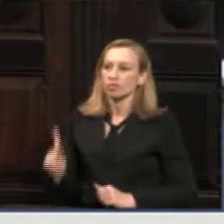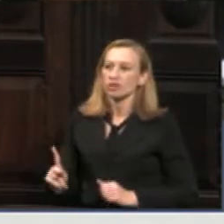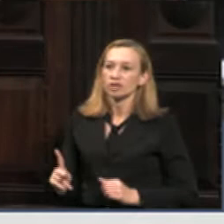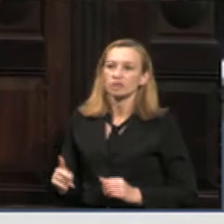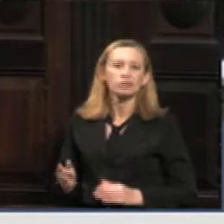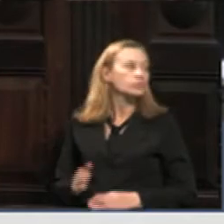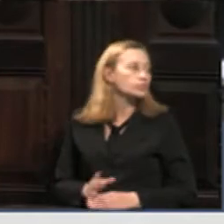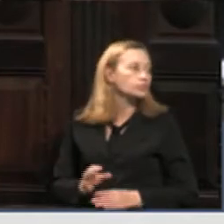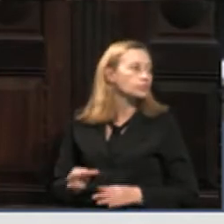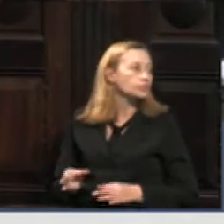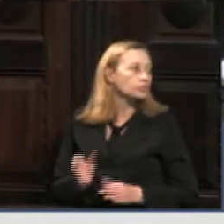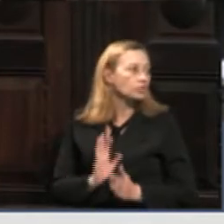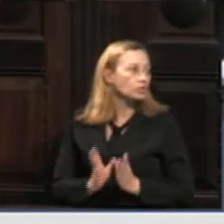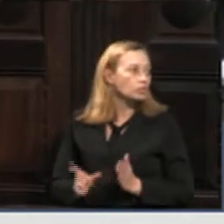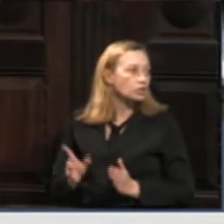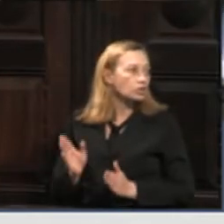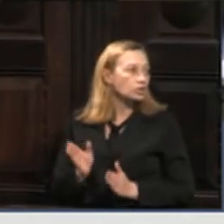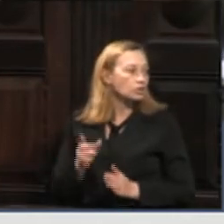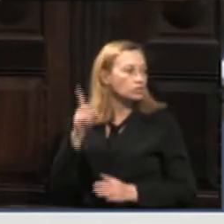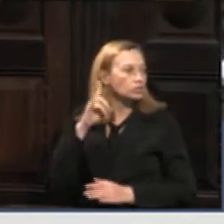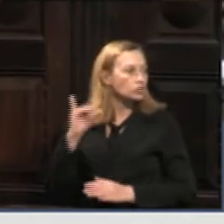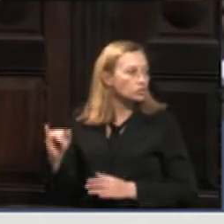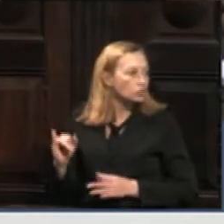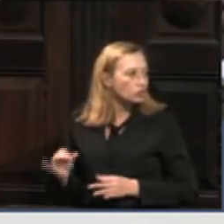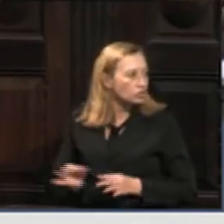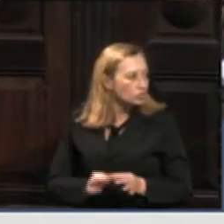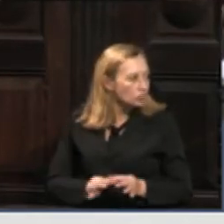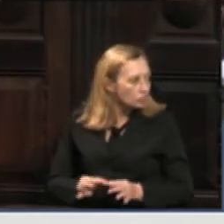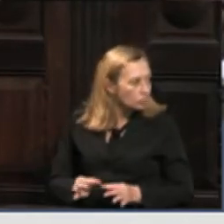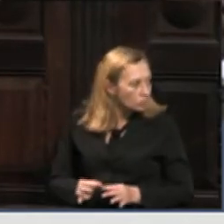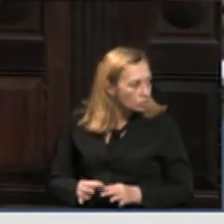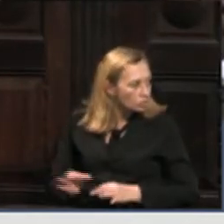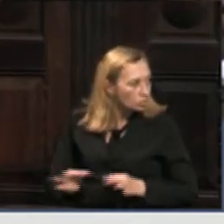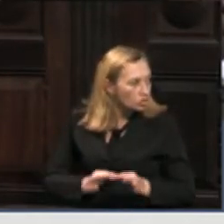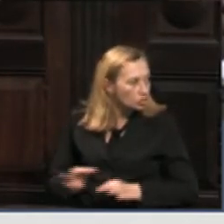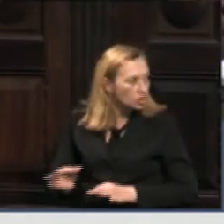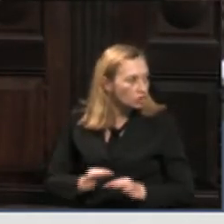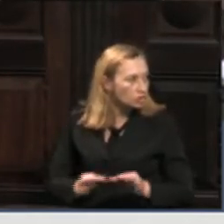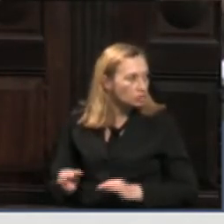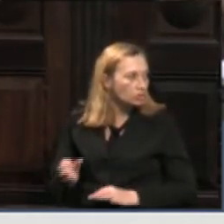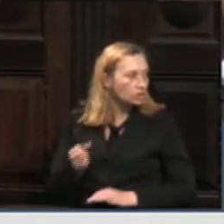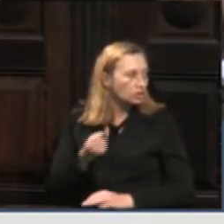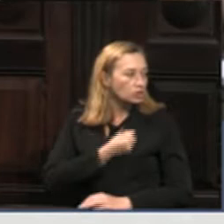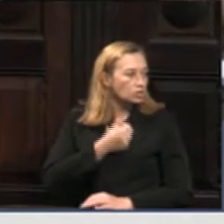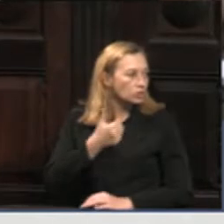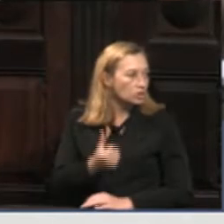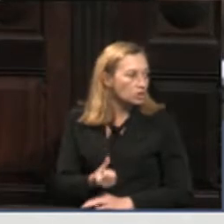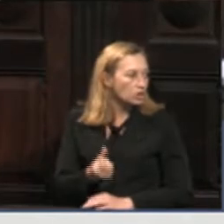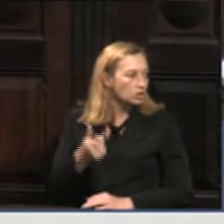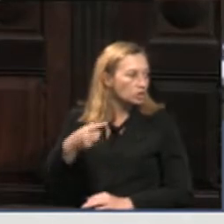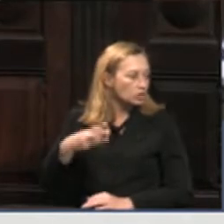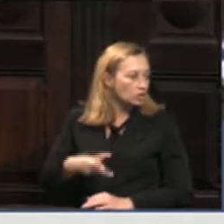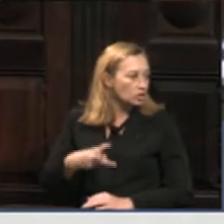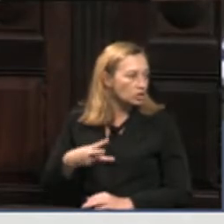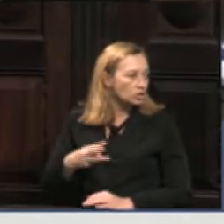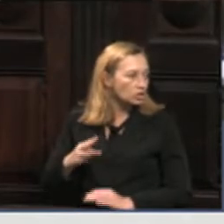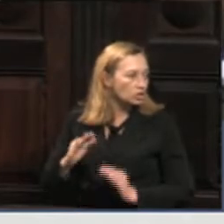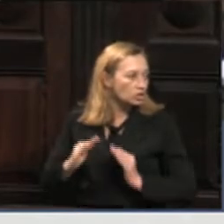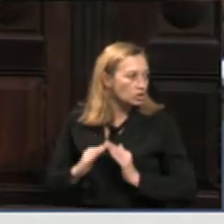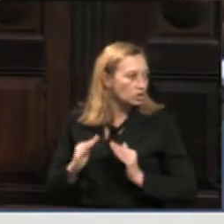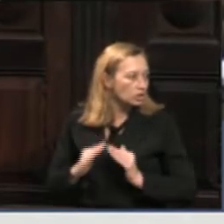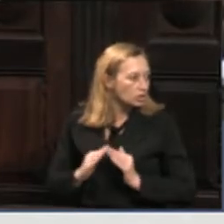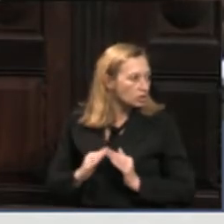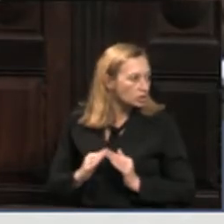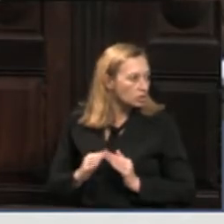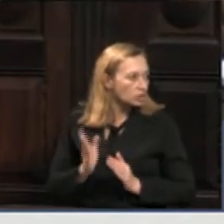dia, nos termos do artigo 47, parágrafo 1º, combinado com os artigos 106.3 e 109.1, todo o regimento interno desta Casa, para que seja